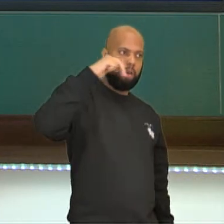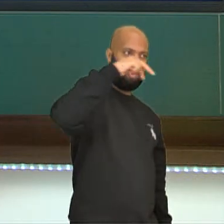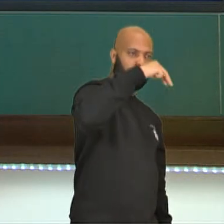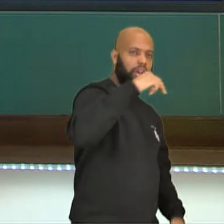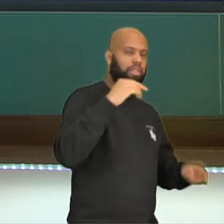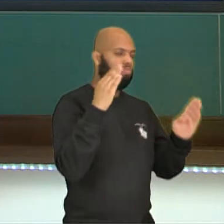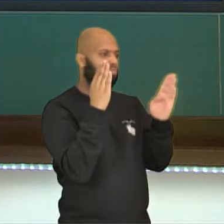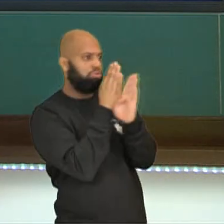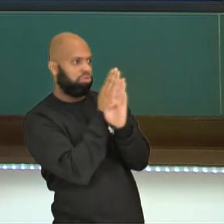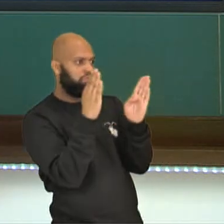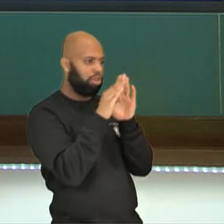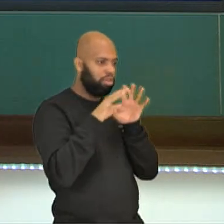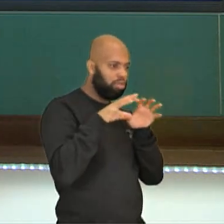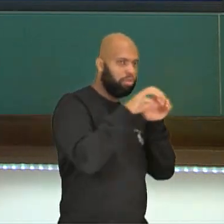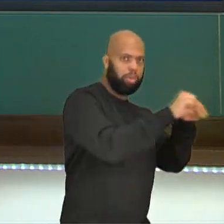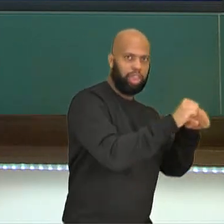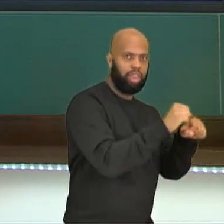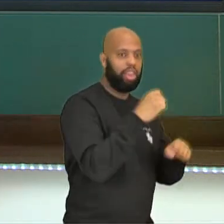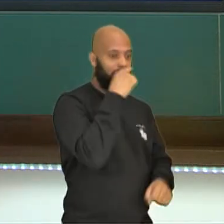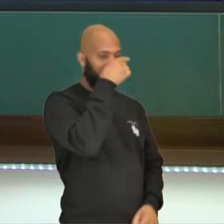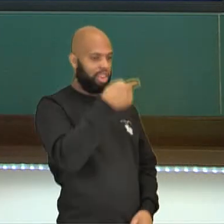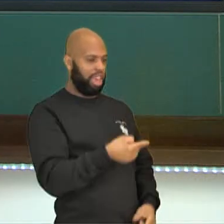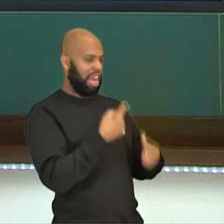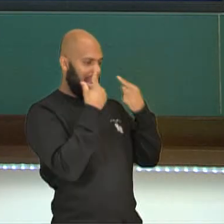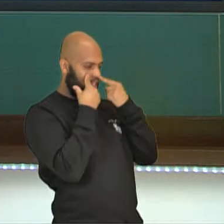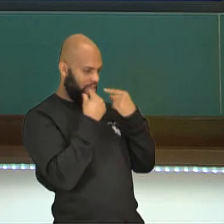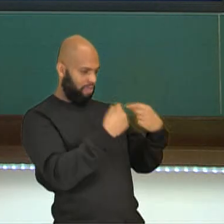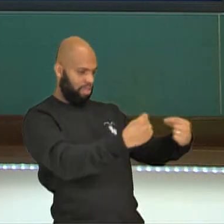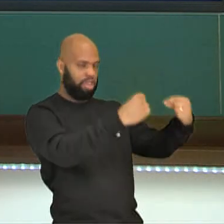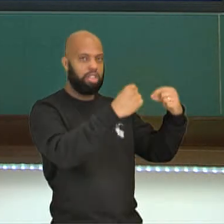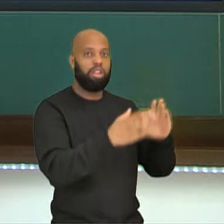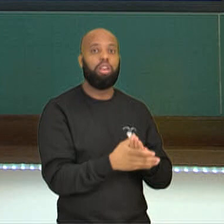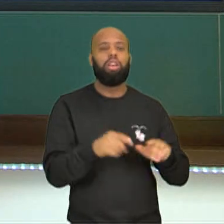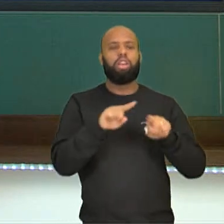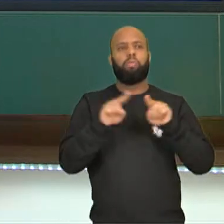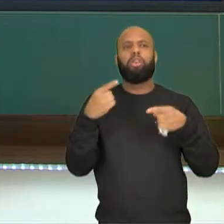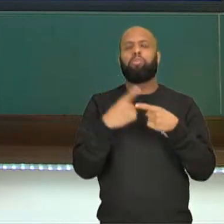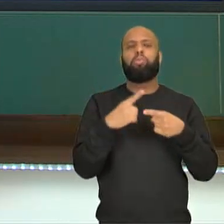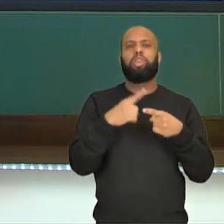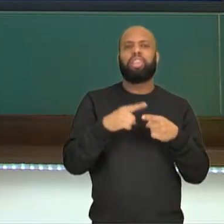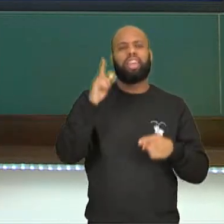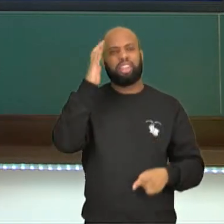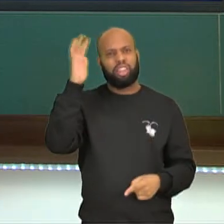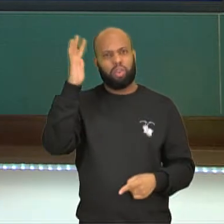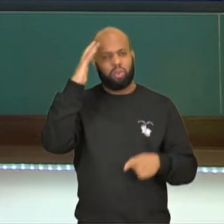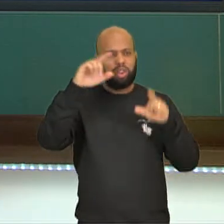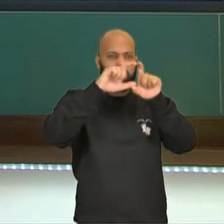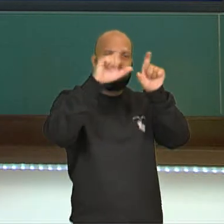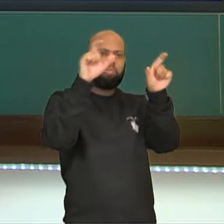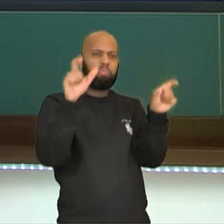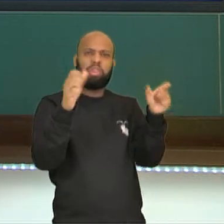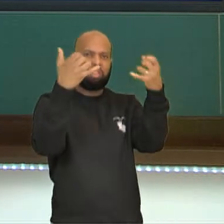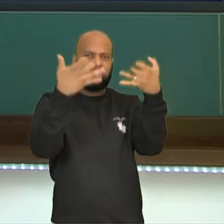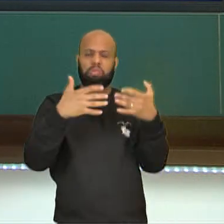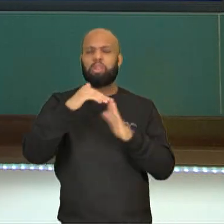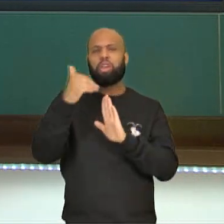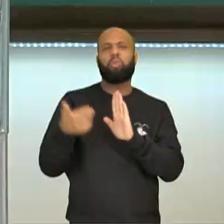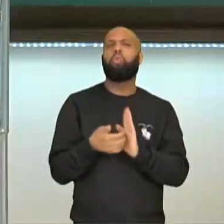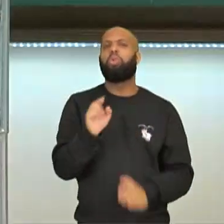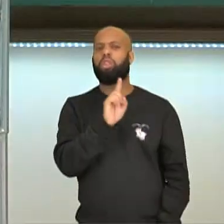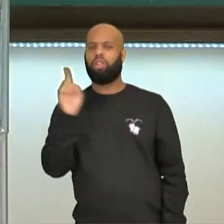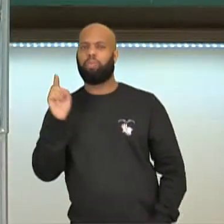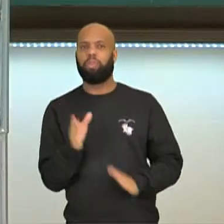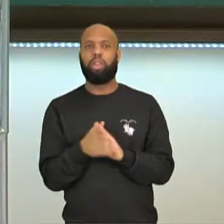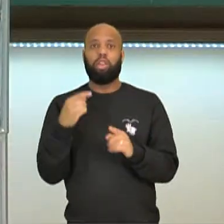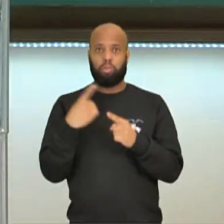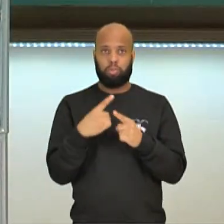na região. Tá, mas por que a teoria de Bering não explica todas as questões relacionadas ao povoamento da América?